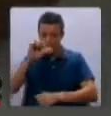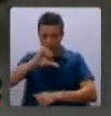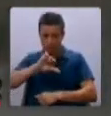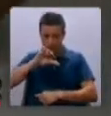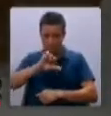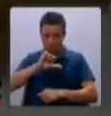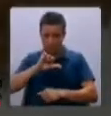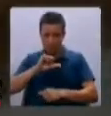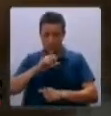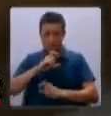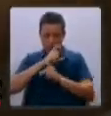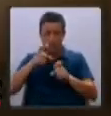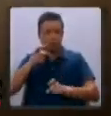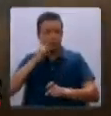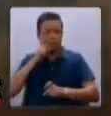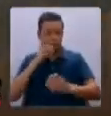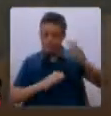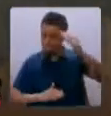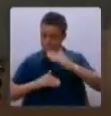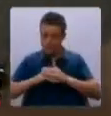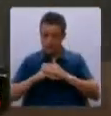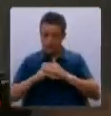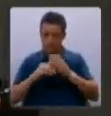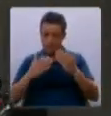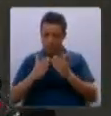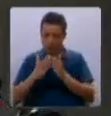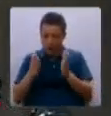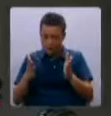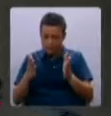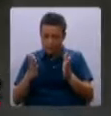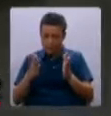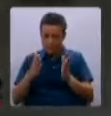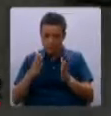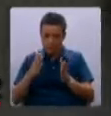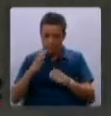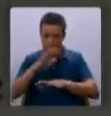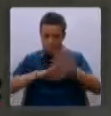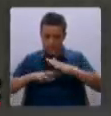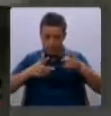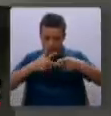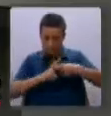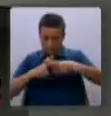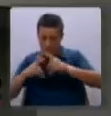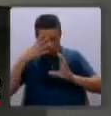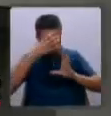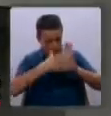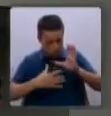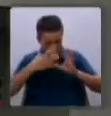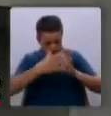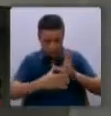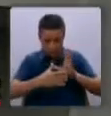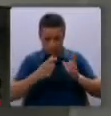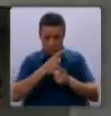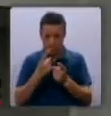equipamentos garantem segurança máxima. A abertura forçada requer ferramentas complexas. Um disco, se